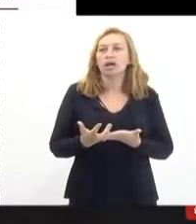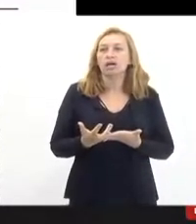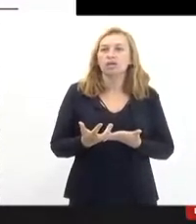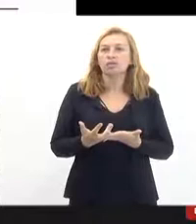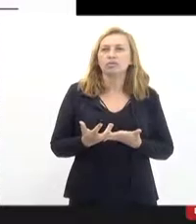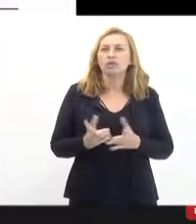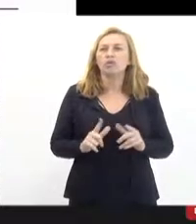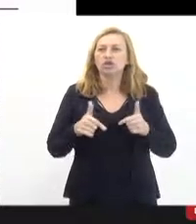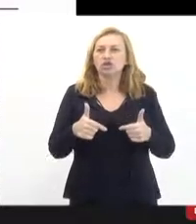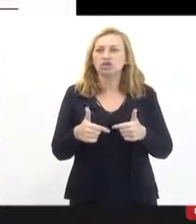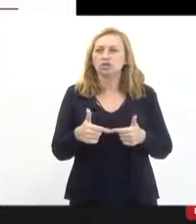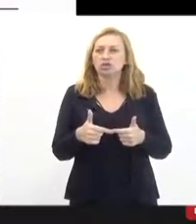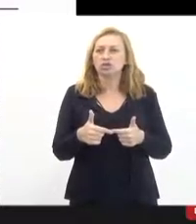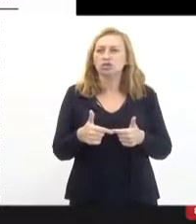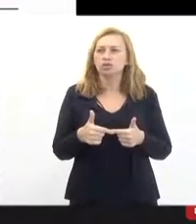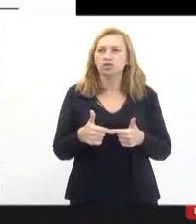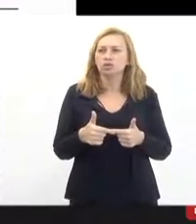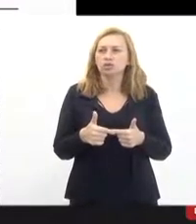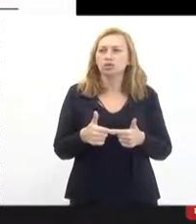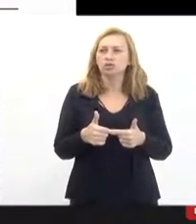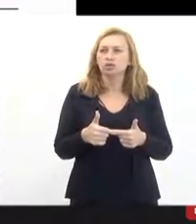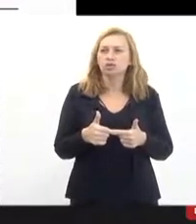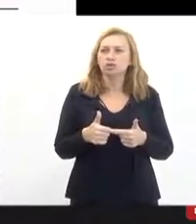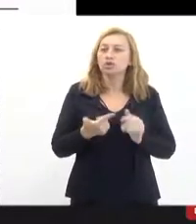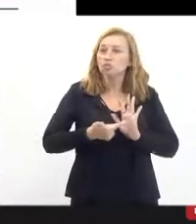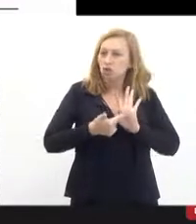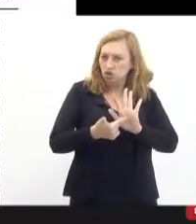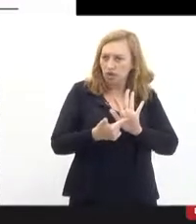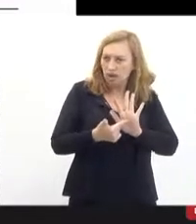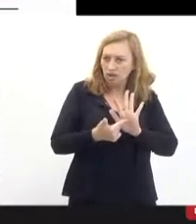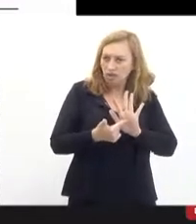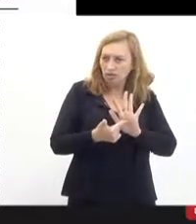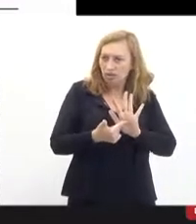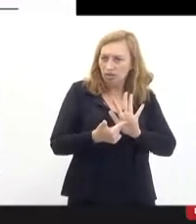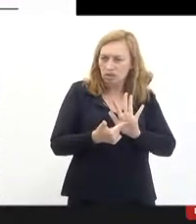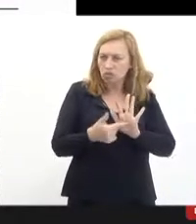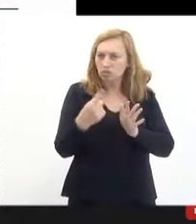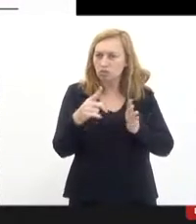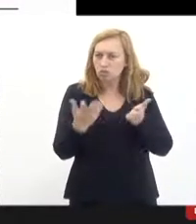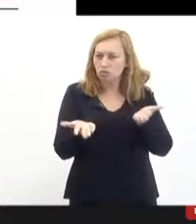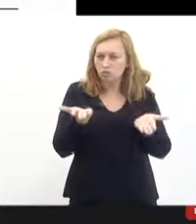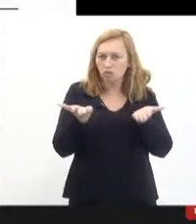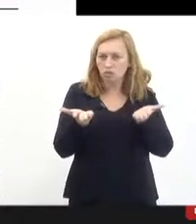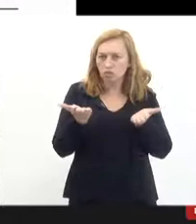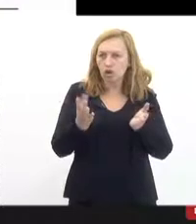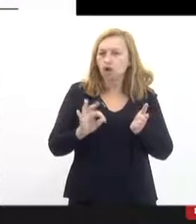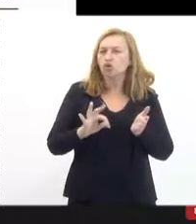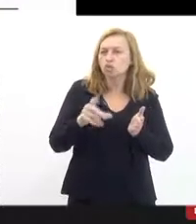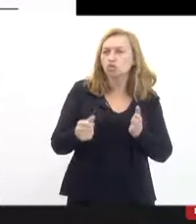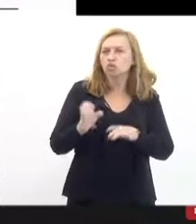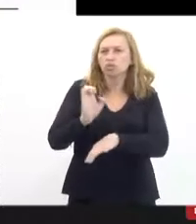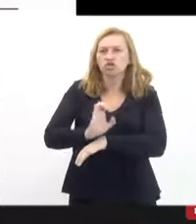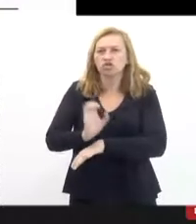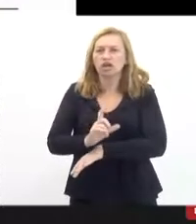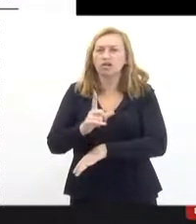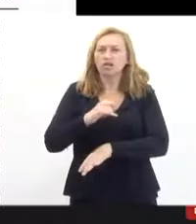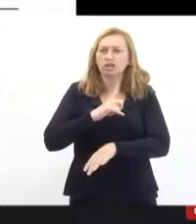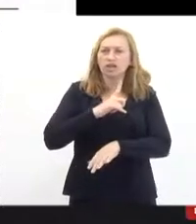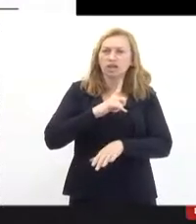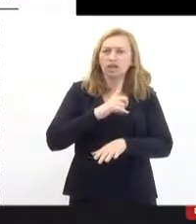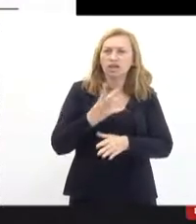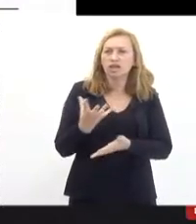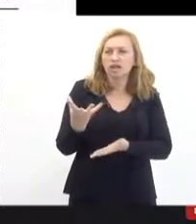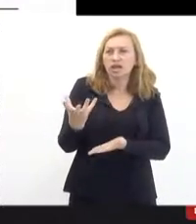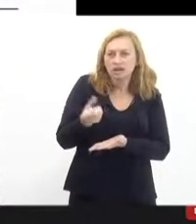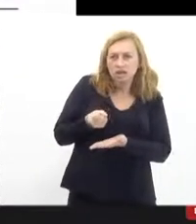de. Para efeito assim de demonstração, para demonstrar no seu balanço daquilo que o Estado tem a expectativa de receber